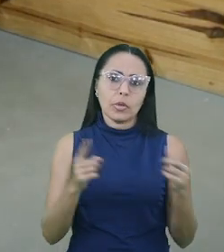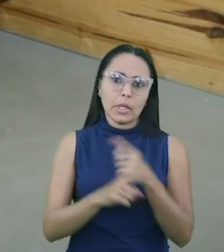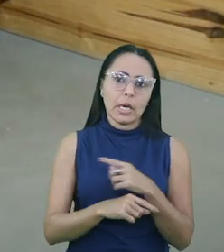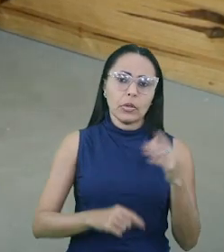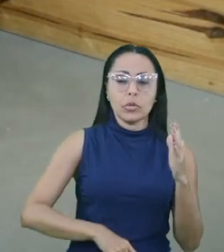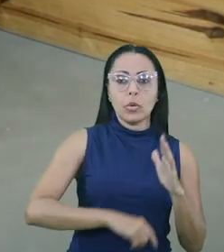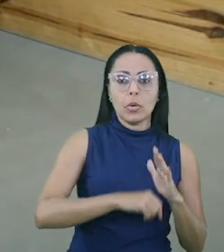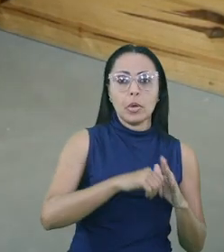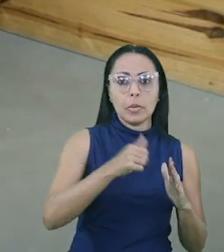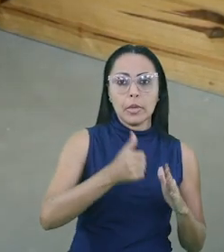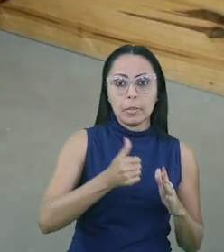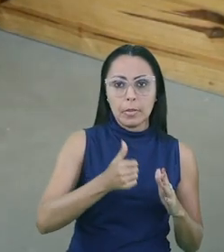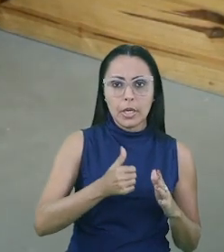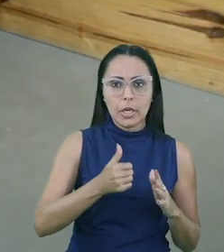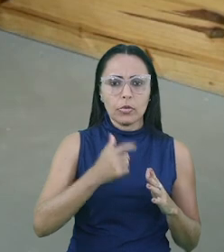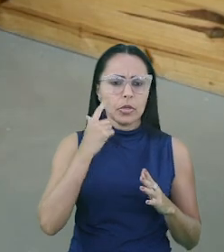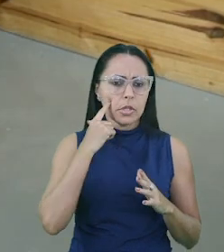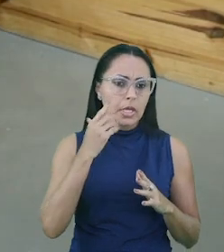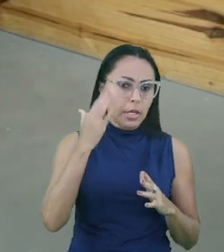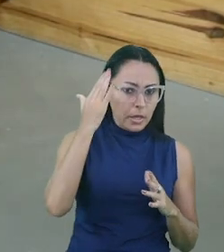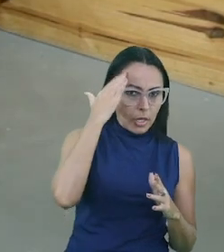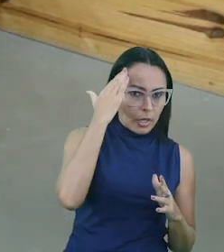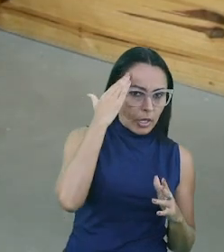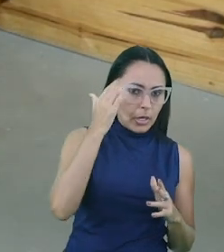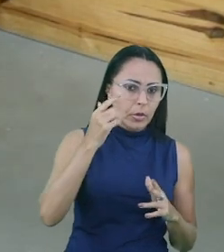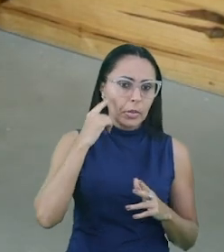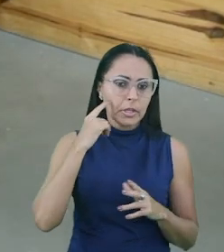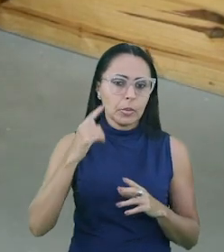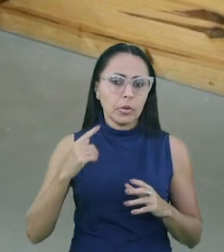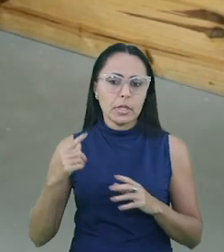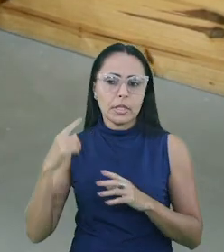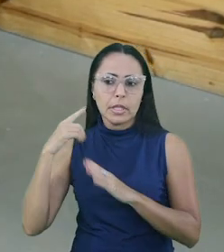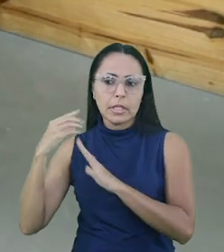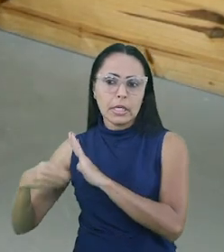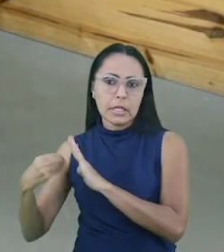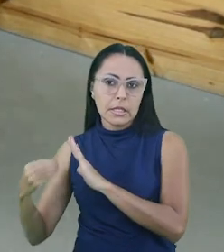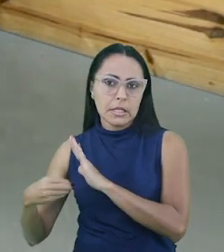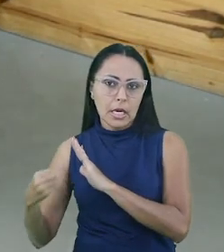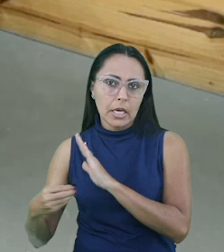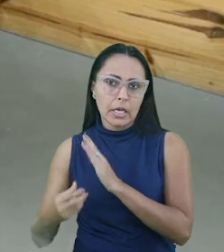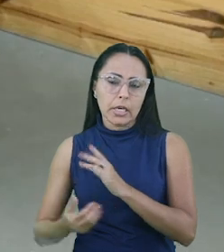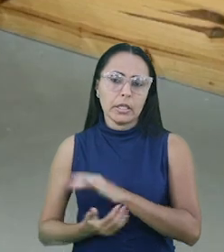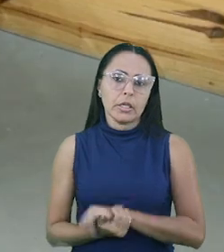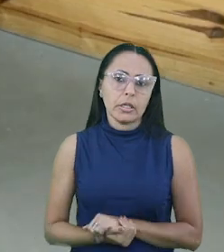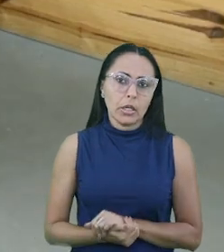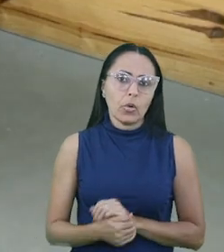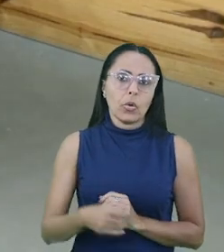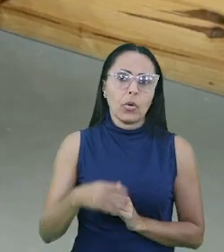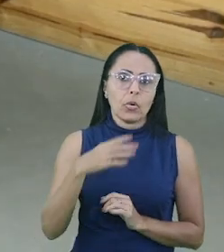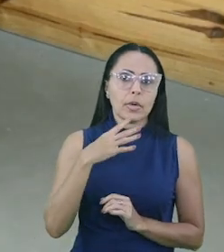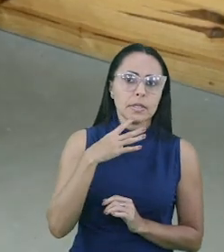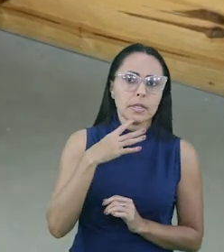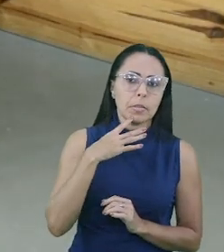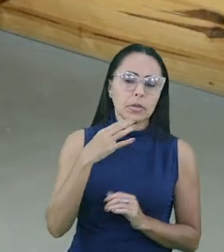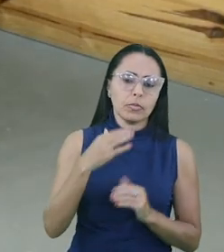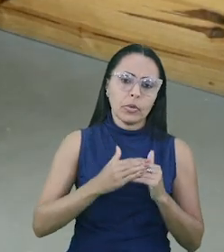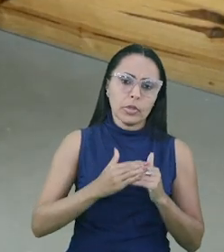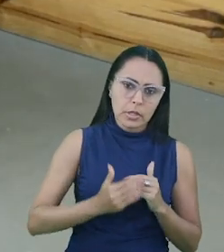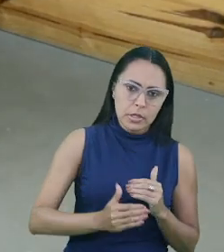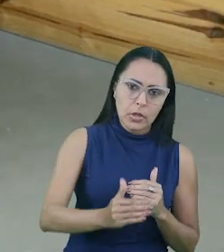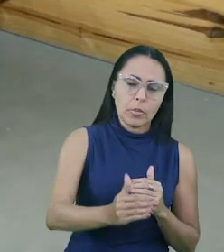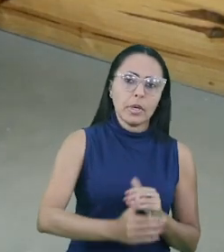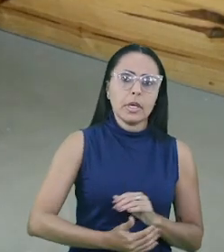sacou serigrafia para depois entrar na área do design, né? Isso, esse conhecimento que eu fui adquirindo foi